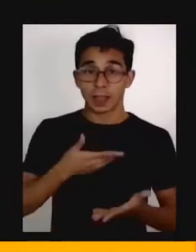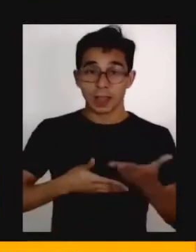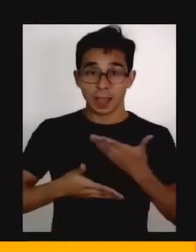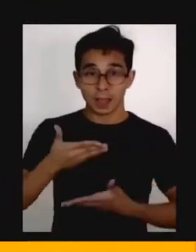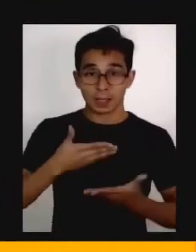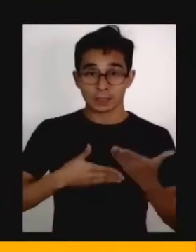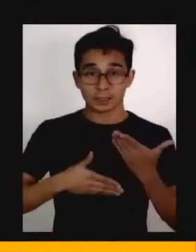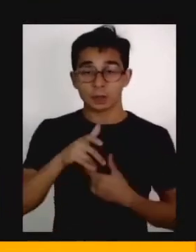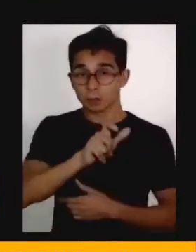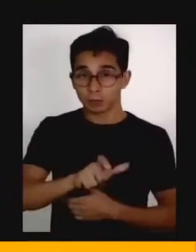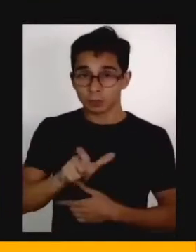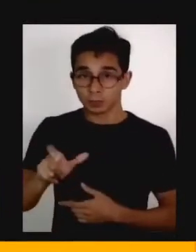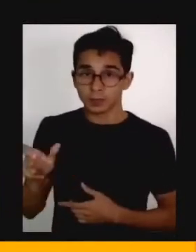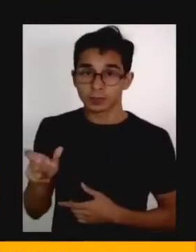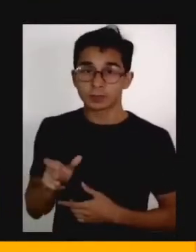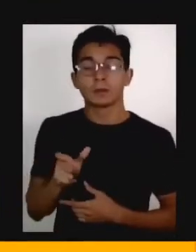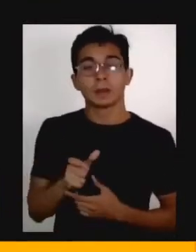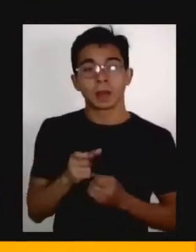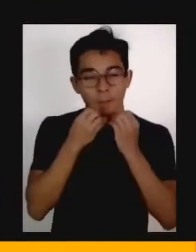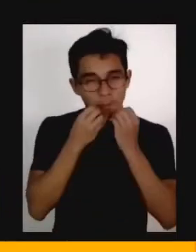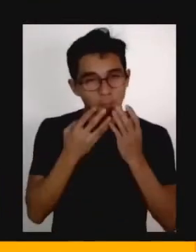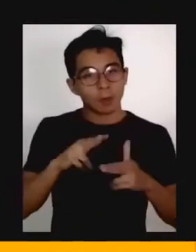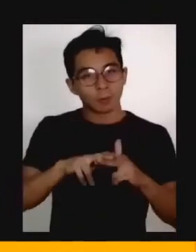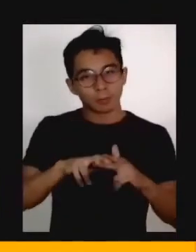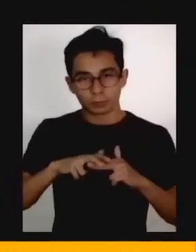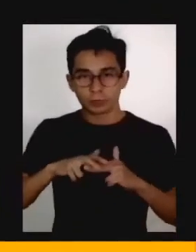impacto principal nessa sua